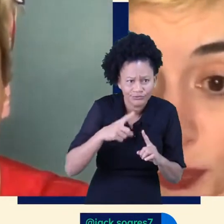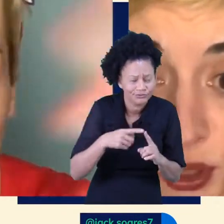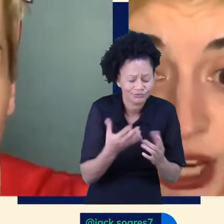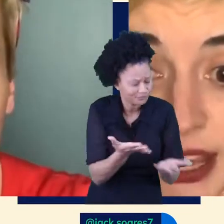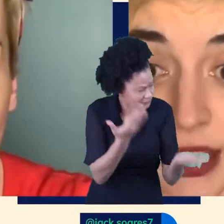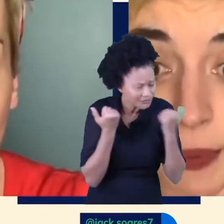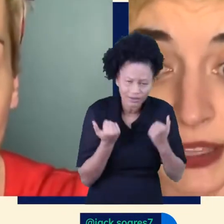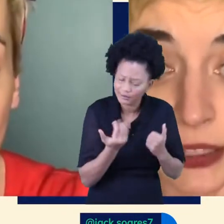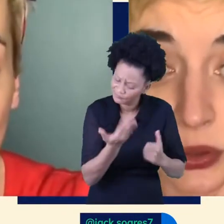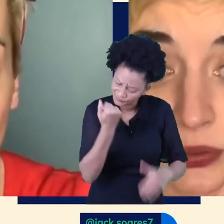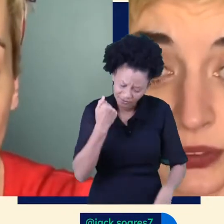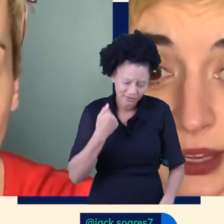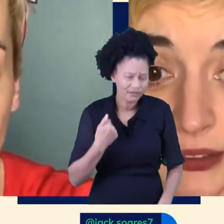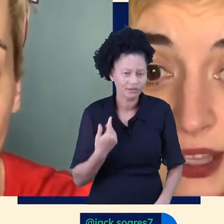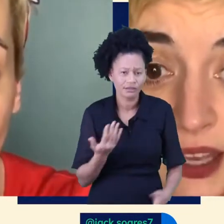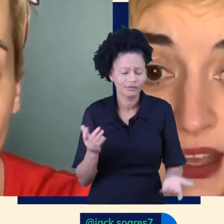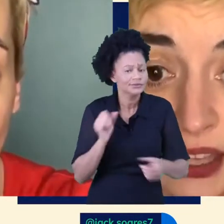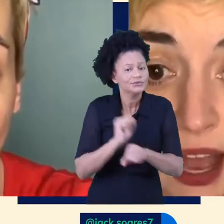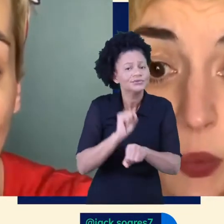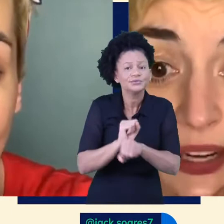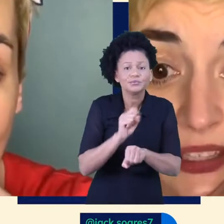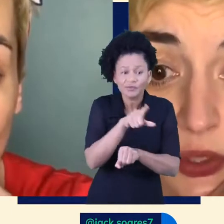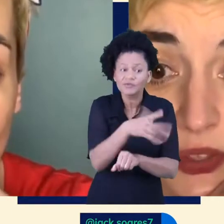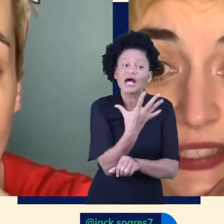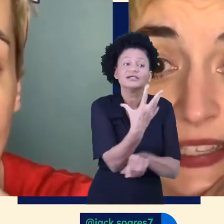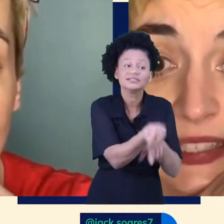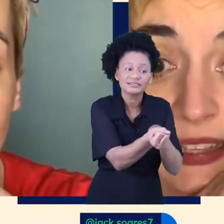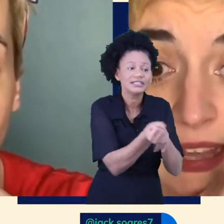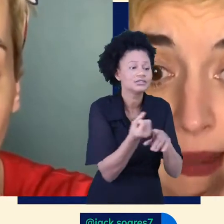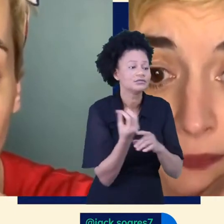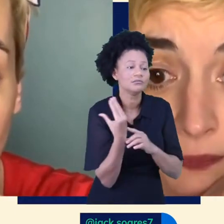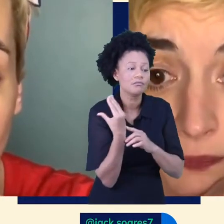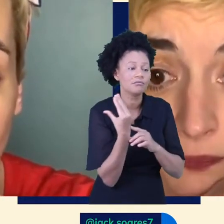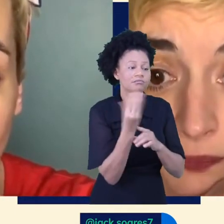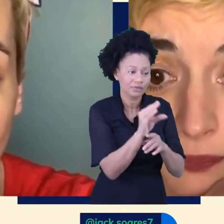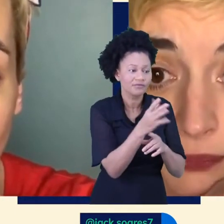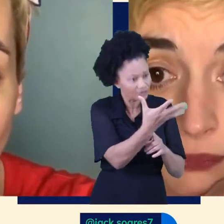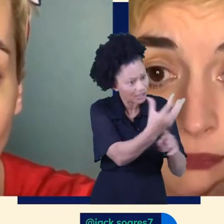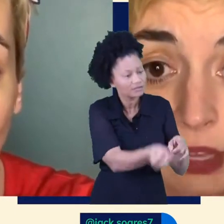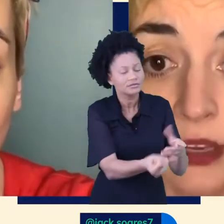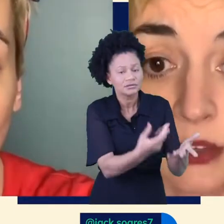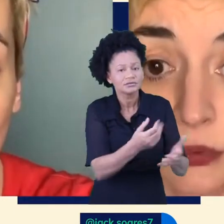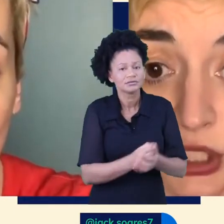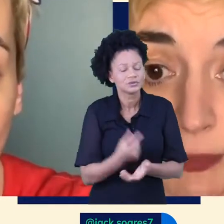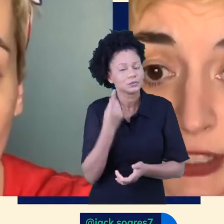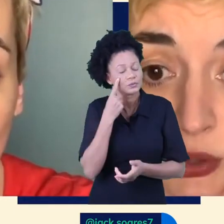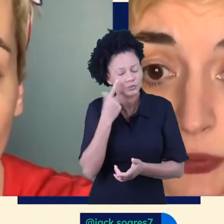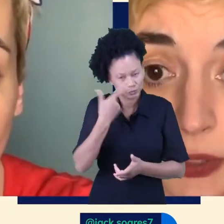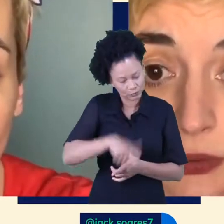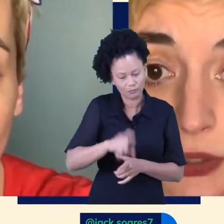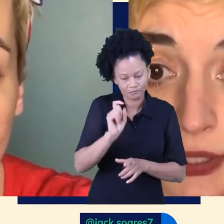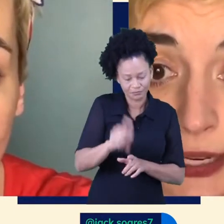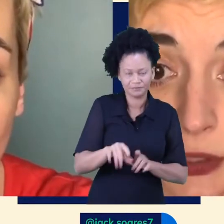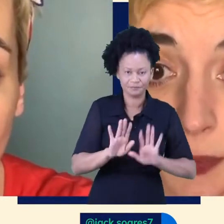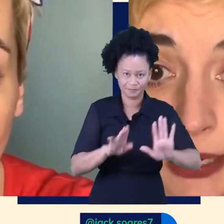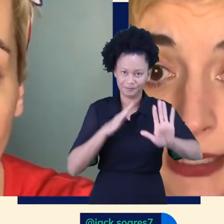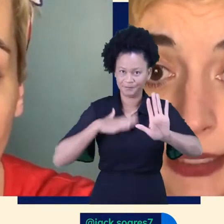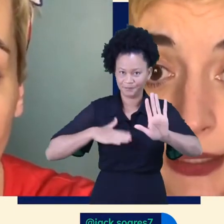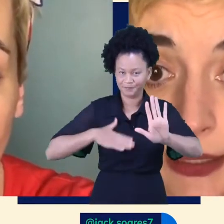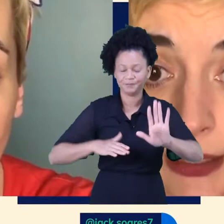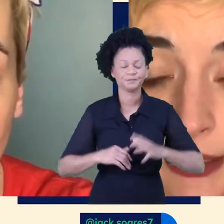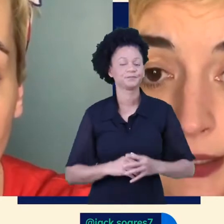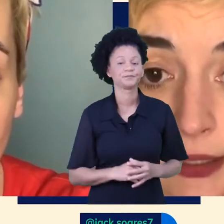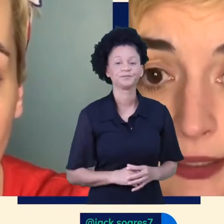te puxei aqui para dentro. Tá aguardando você aceitar. Vou chamar de novo que não deu certo.